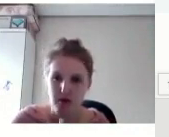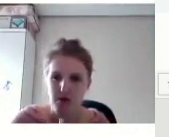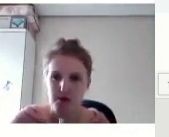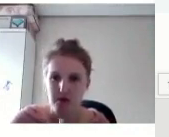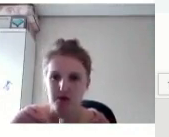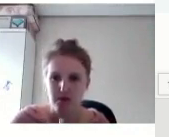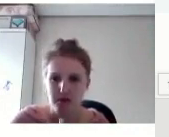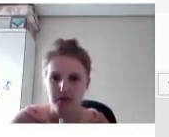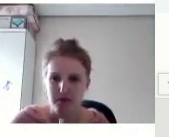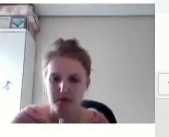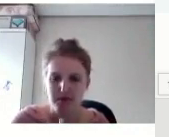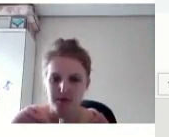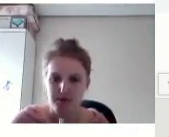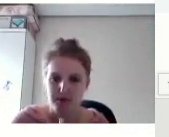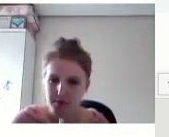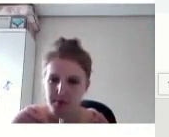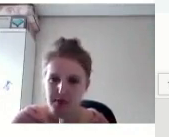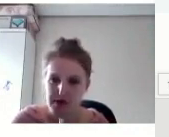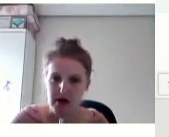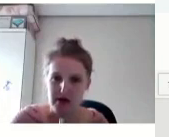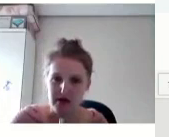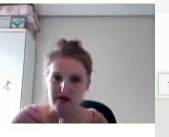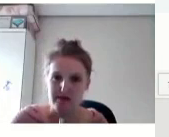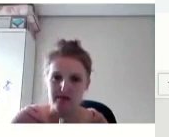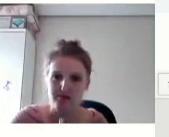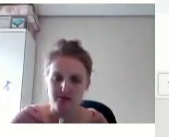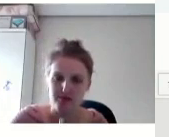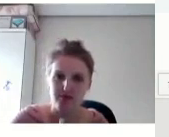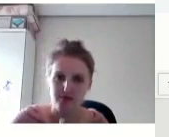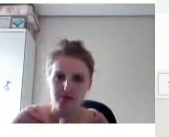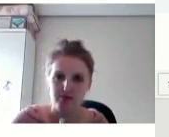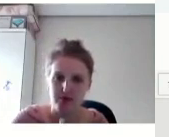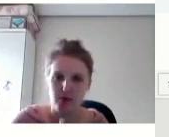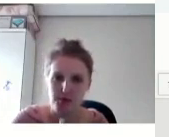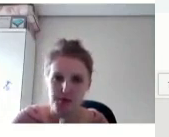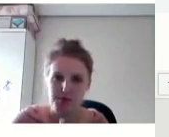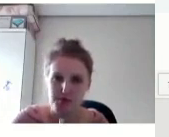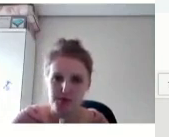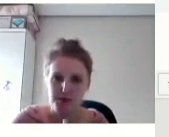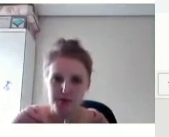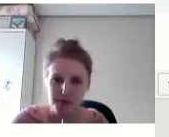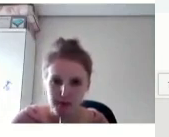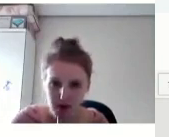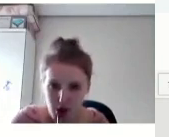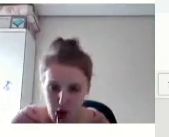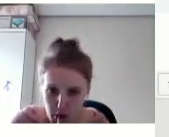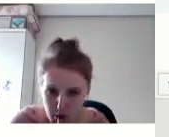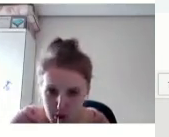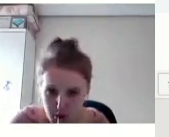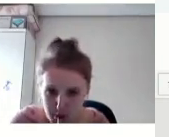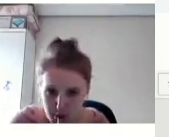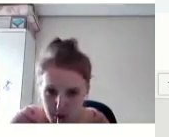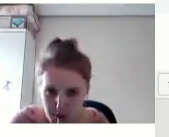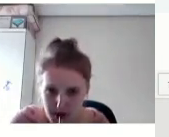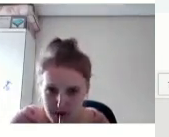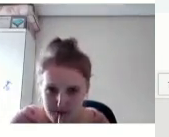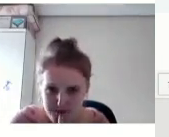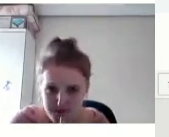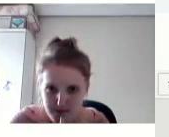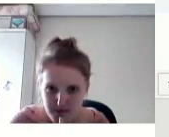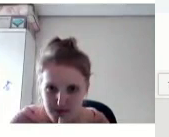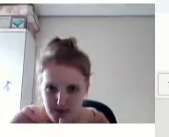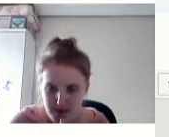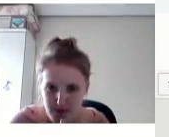estrela gradiente de psi pode ser escrito como justamente lembrando que aqui o